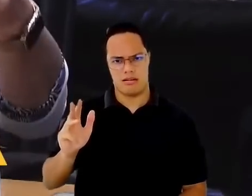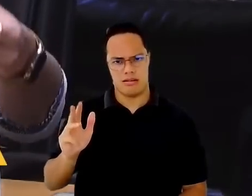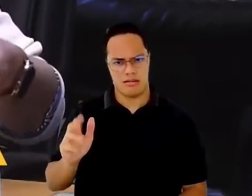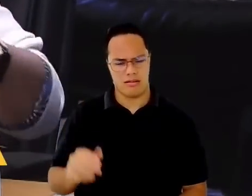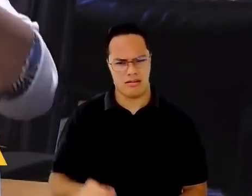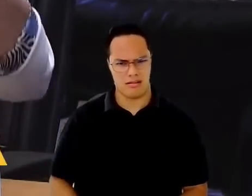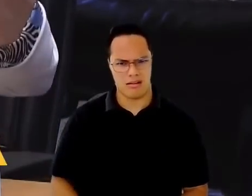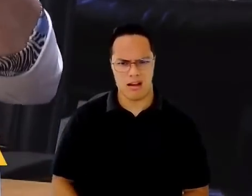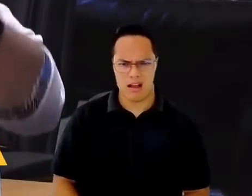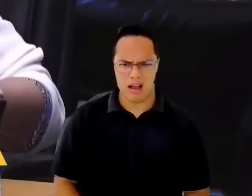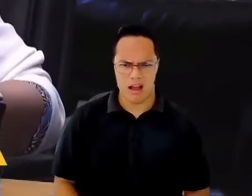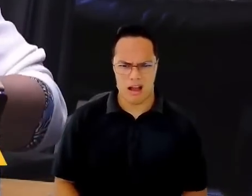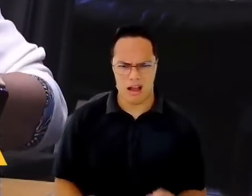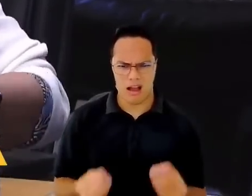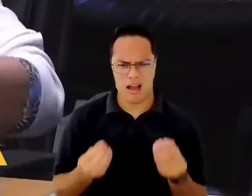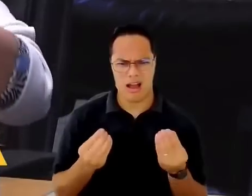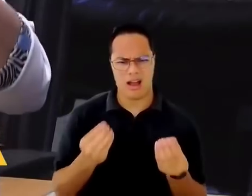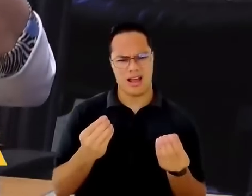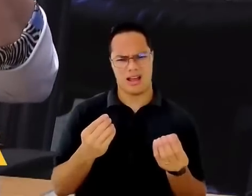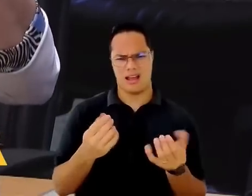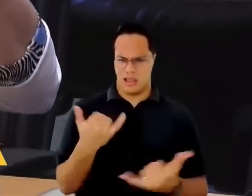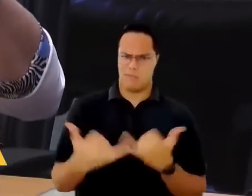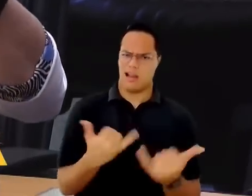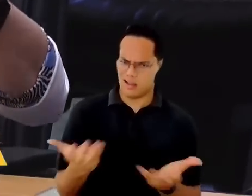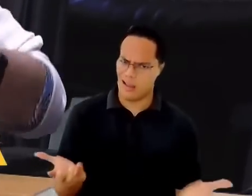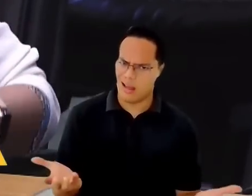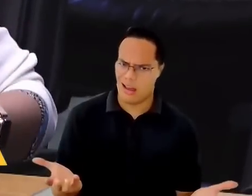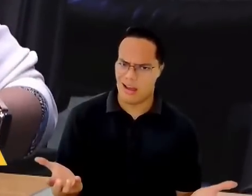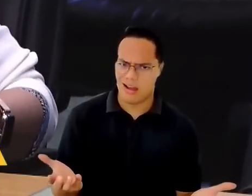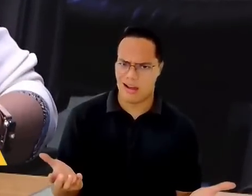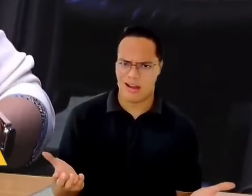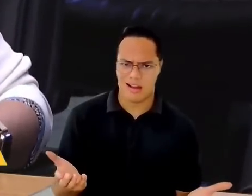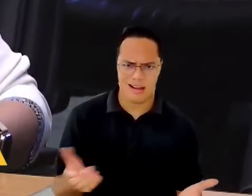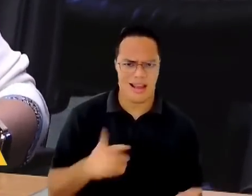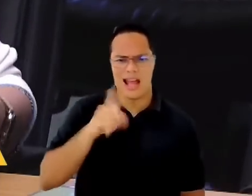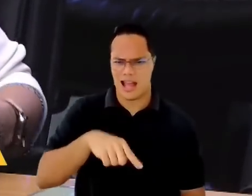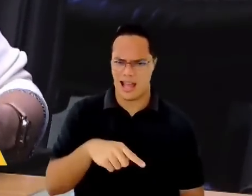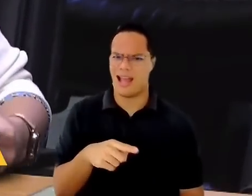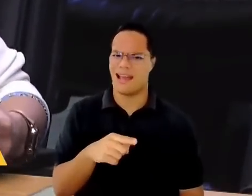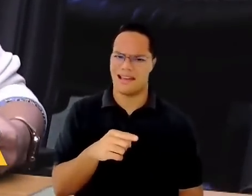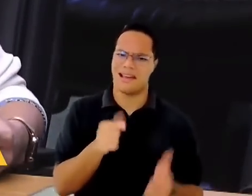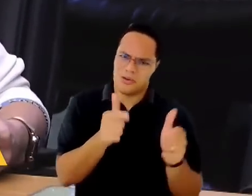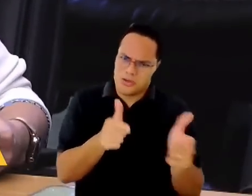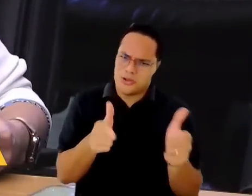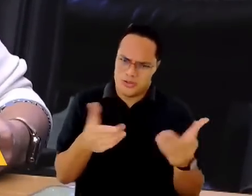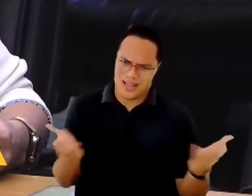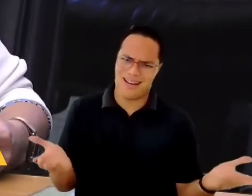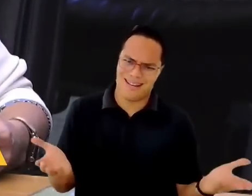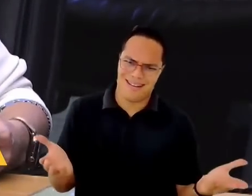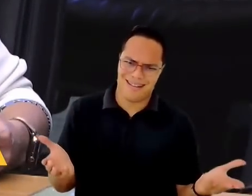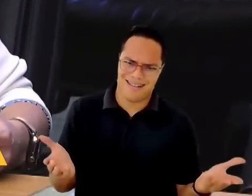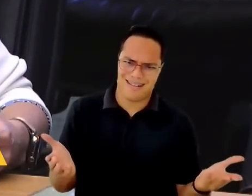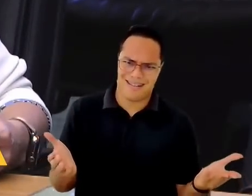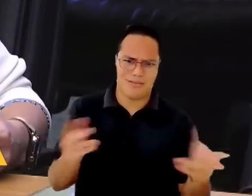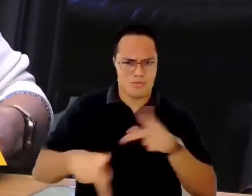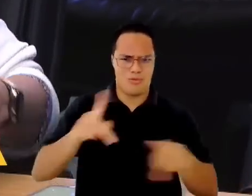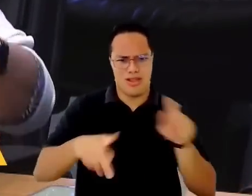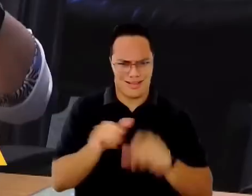é uma brincadeira é um deboche é uma falta de responsabilidade com o povo brasileiro